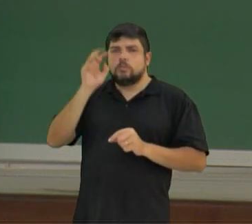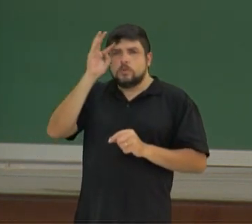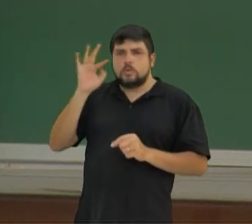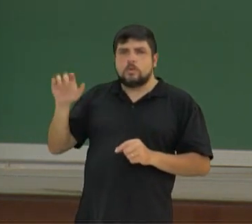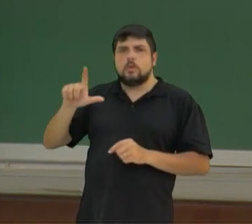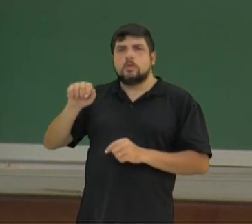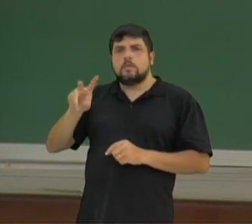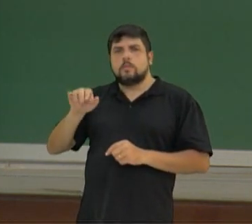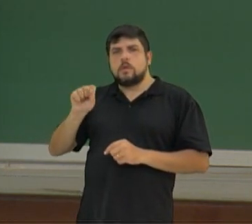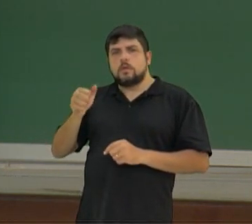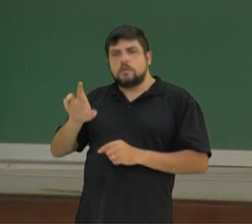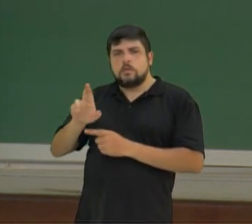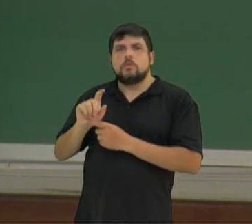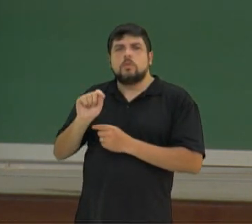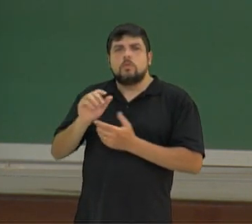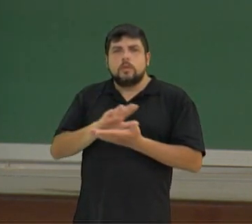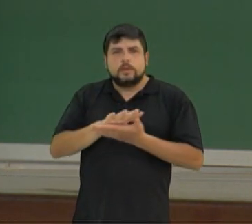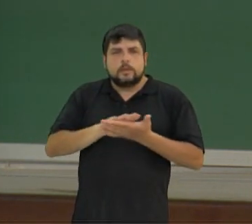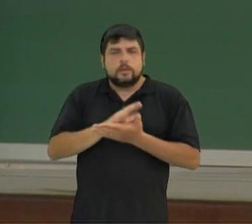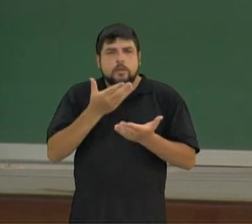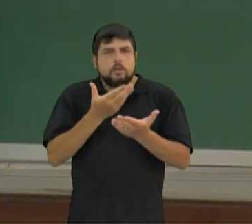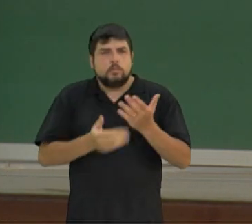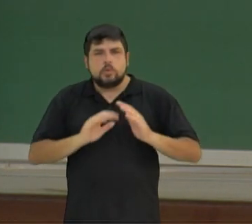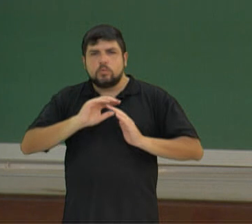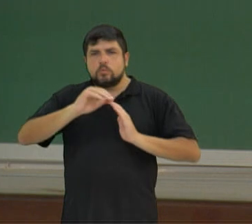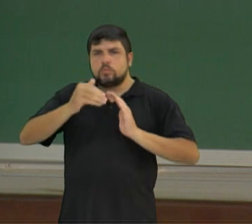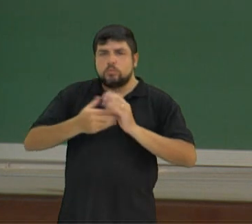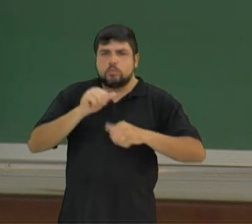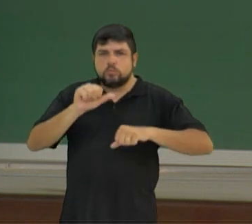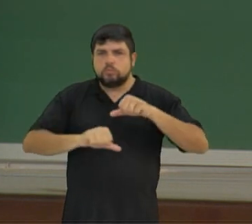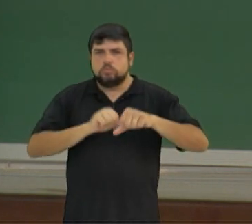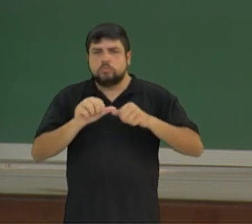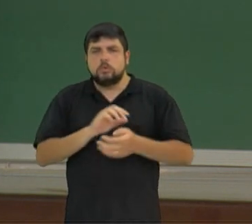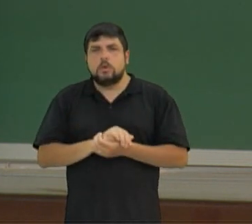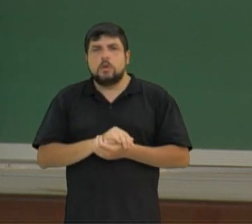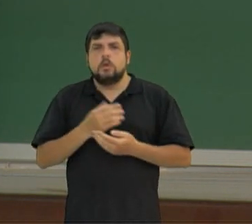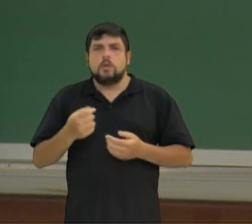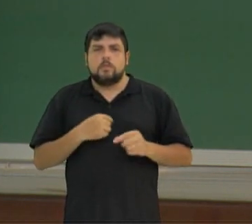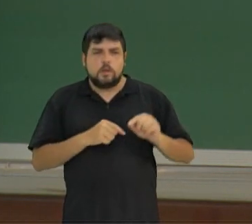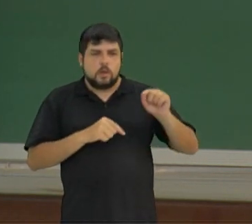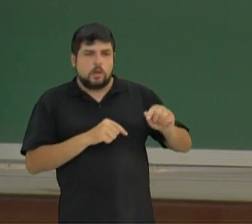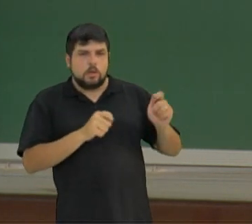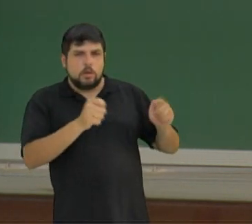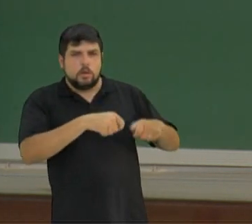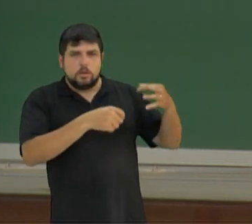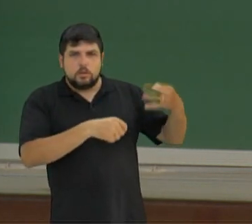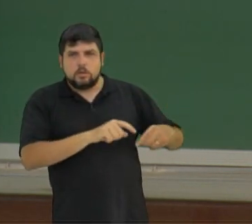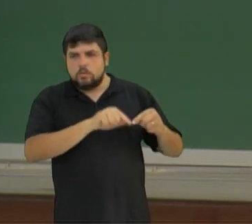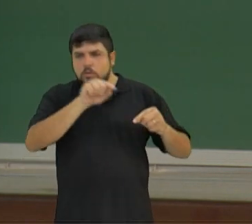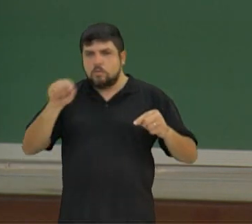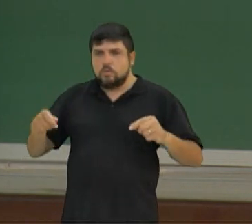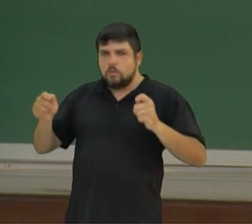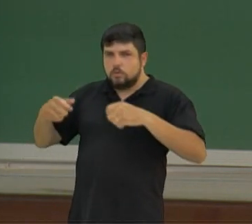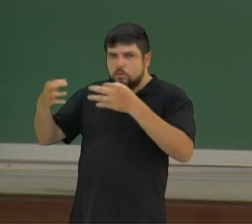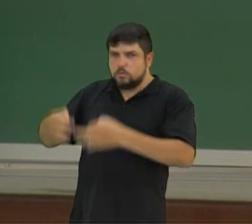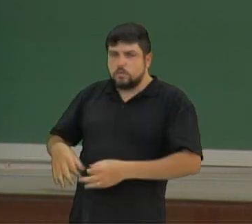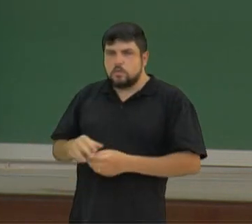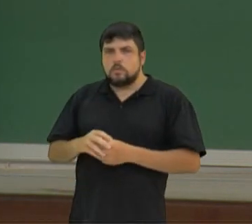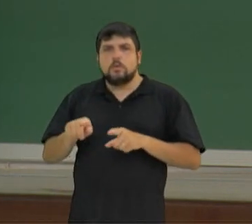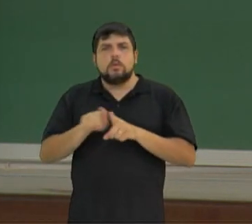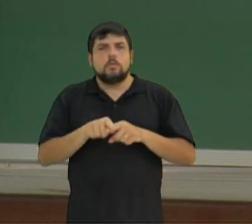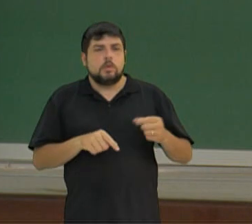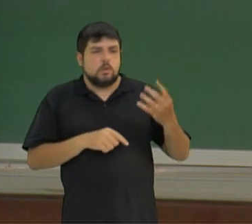se cria, tudo se transforma. Então, se a gente tem um cobre para esse lado aqui da seta, tem que ter um cobre lá para o outro lado. Se eu tenho 4 hidrogênios